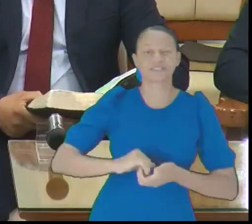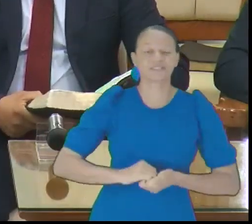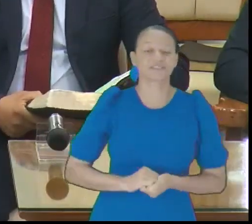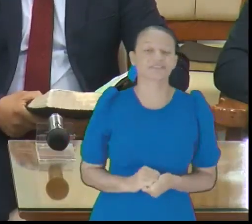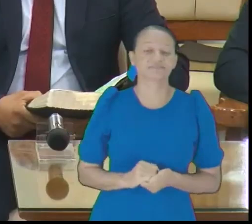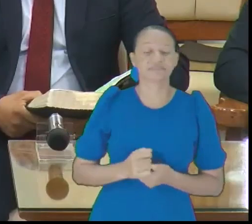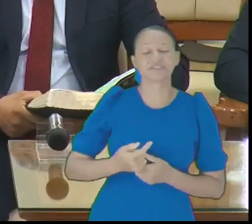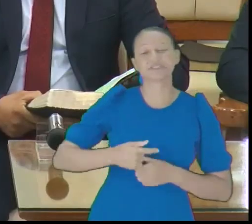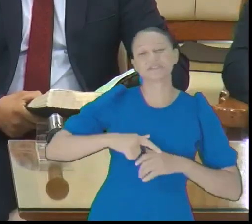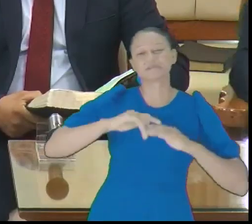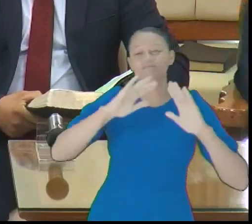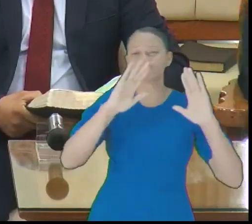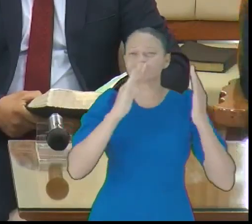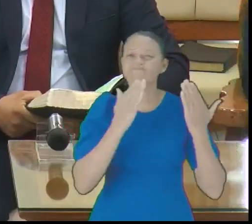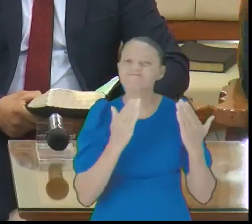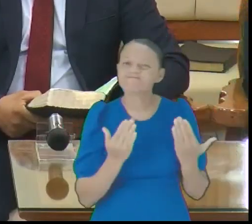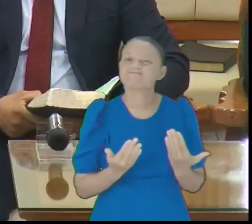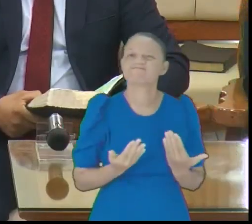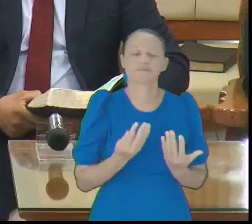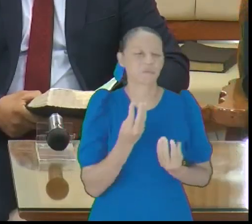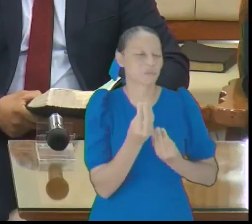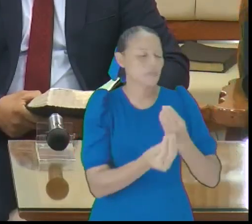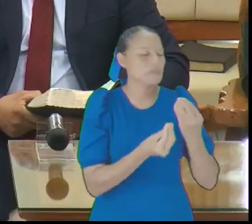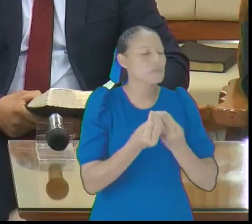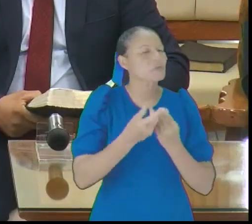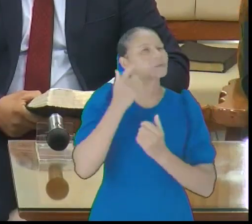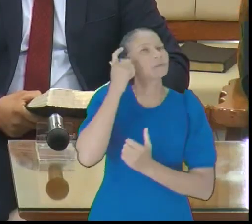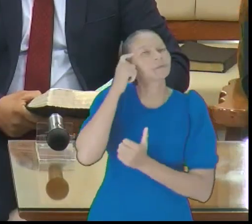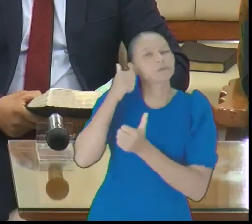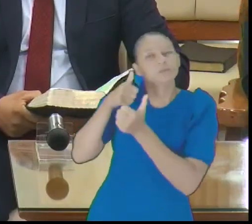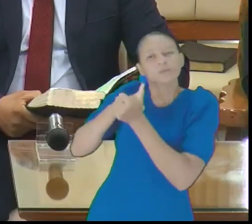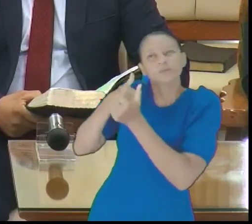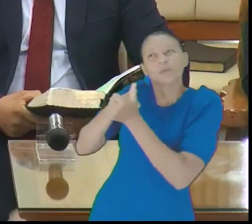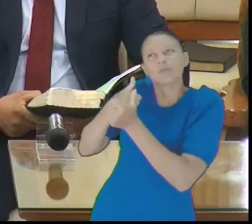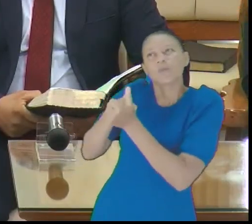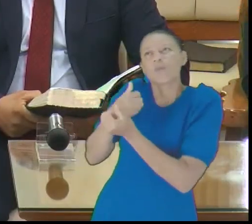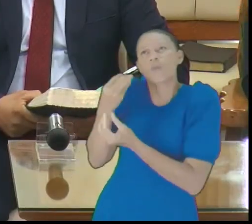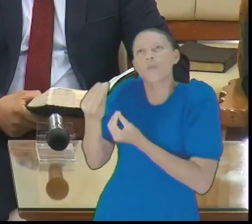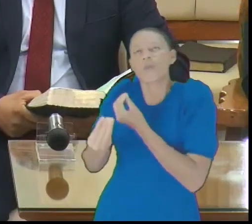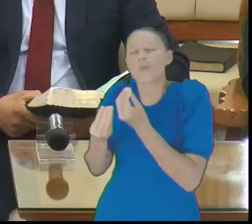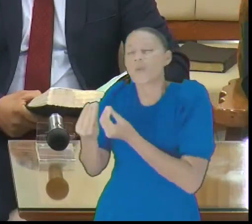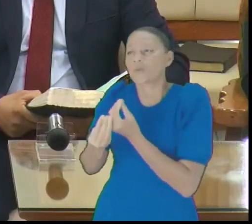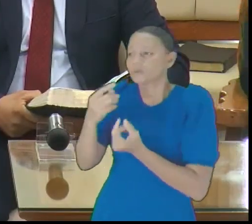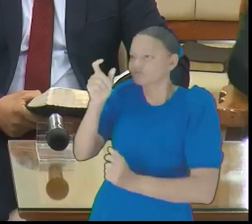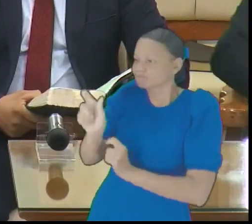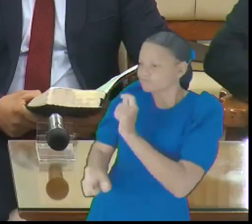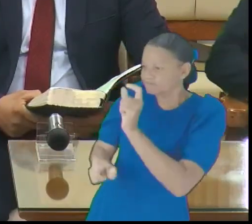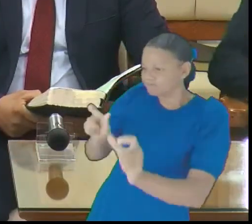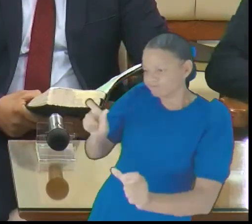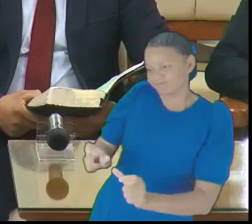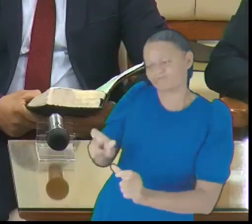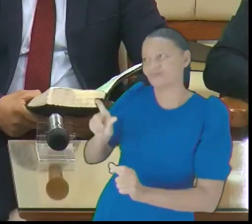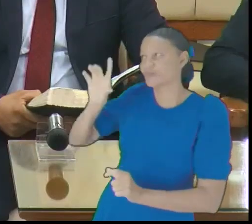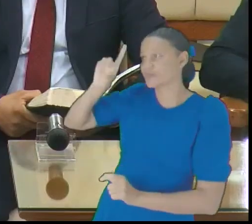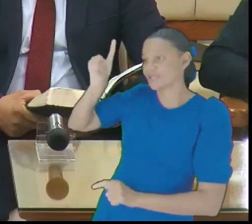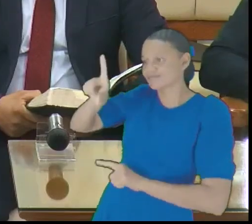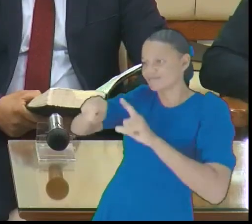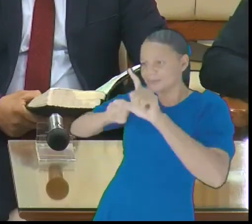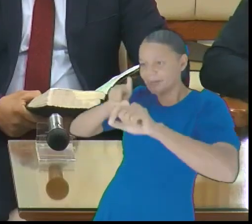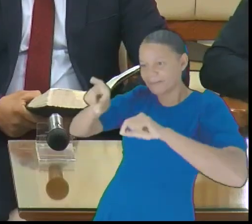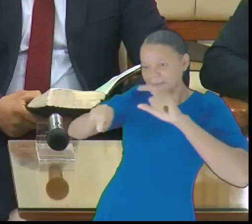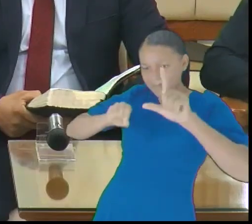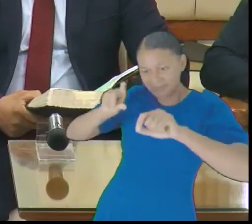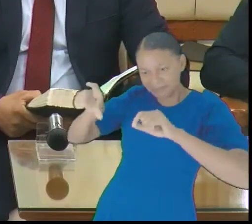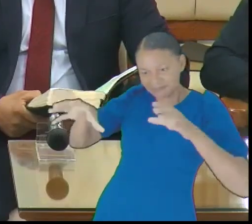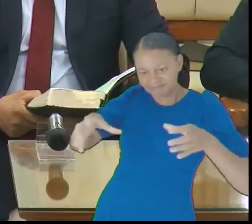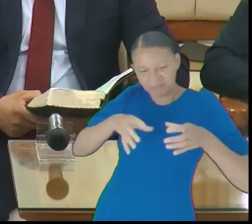e analisamos a vida dos homens que foram levantados por Deus para serem